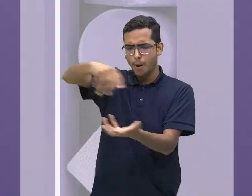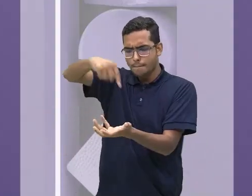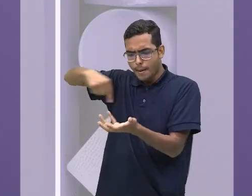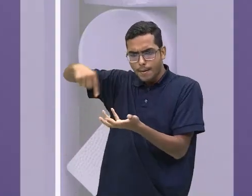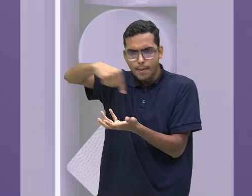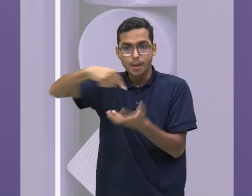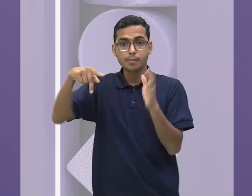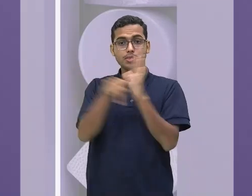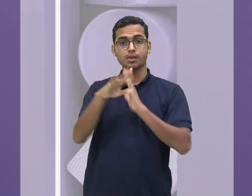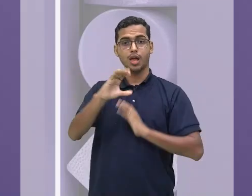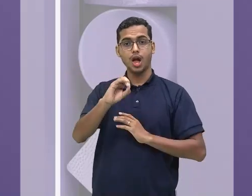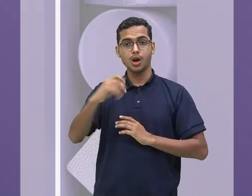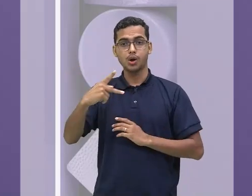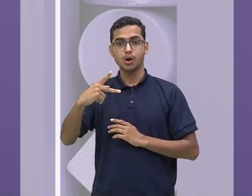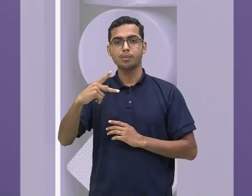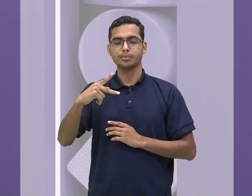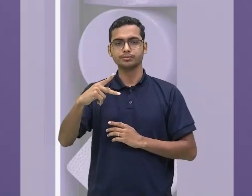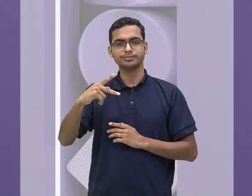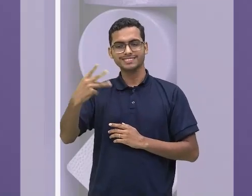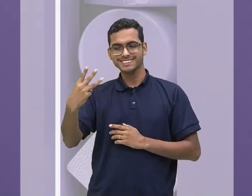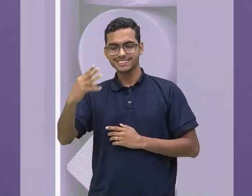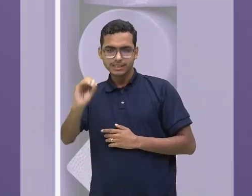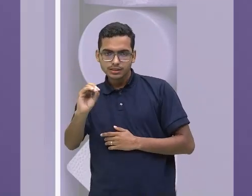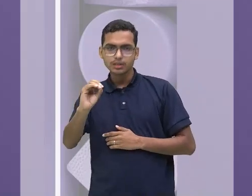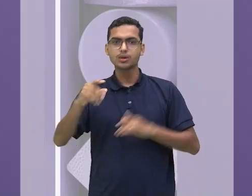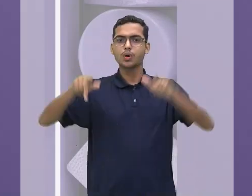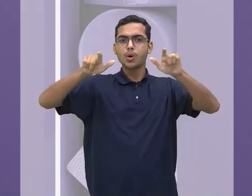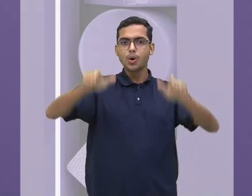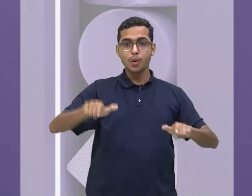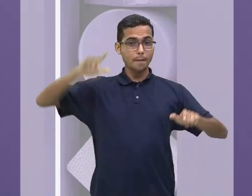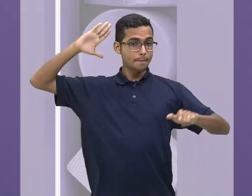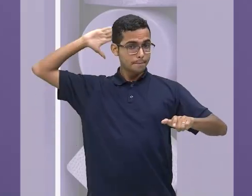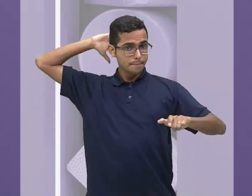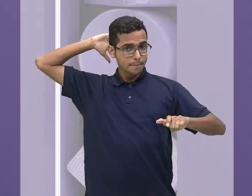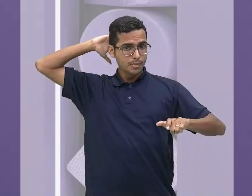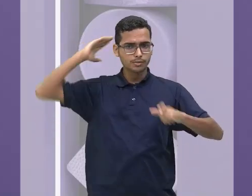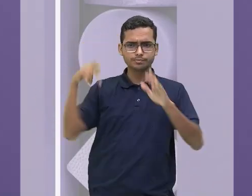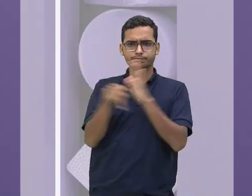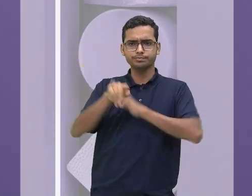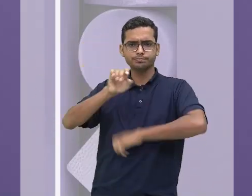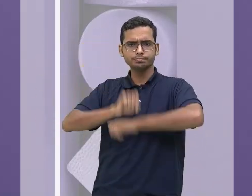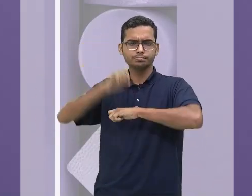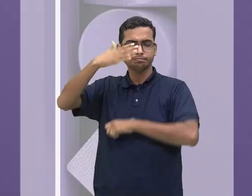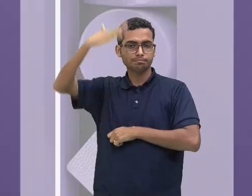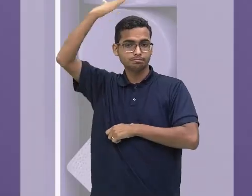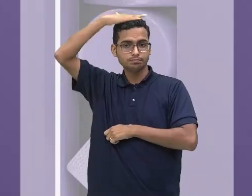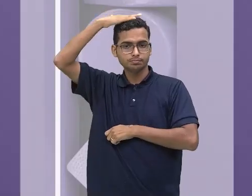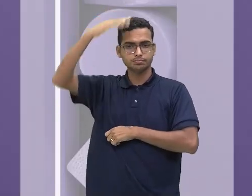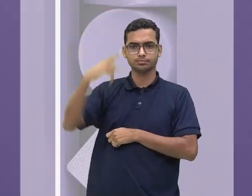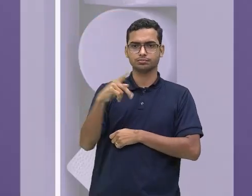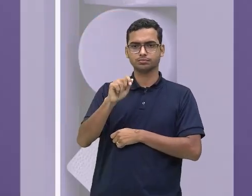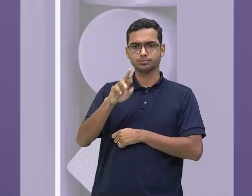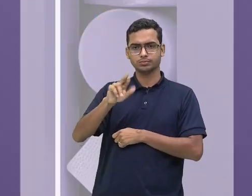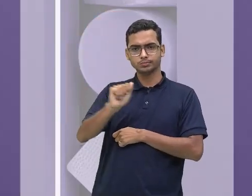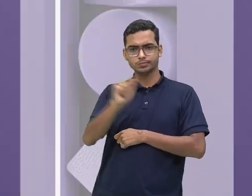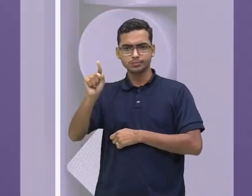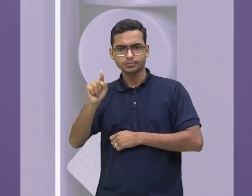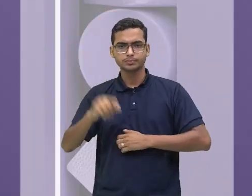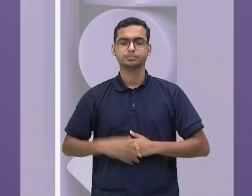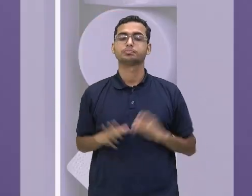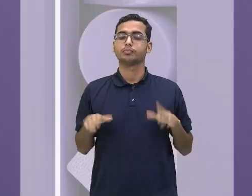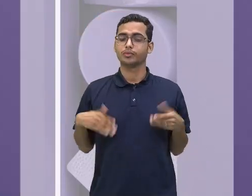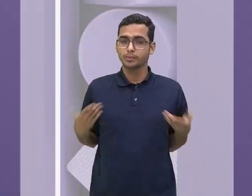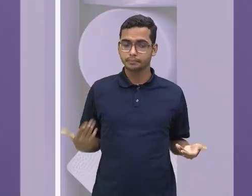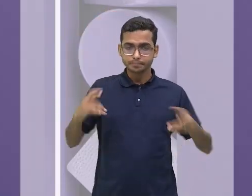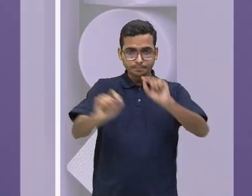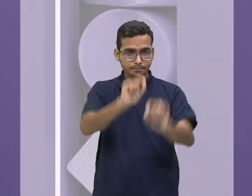na cidade de Belém do Pará. Então, diante disso, eu gostaria de pensar o seguinte: o que faz com